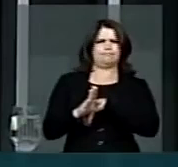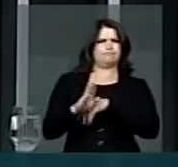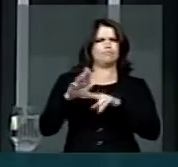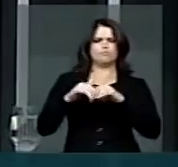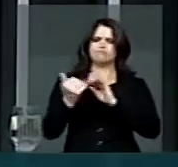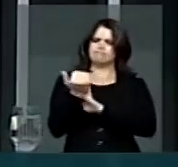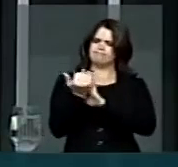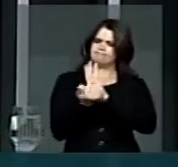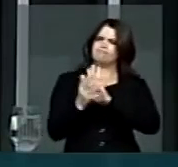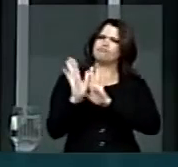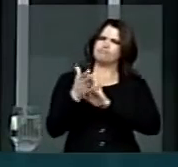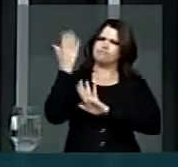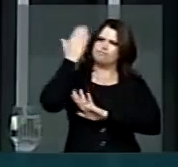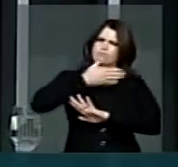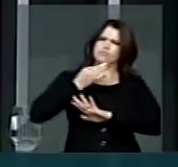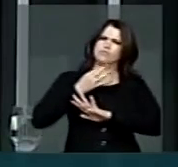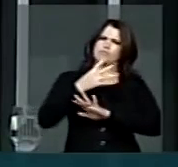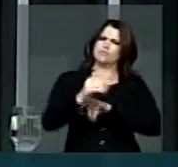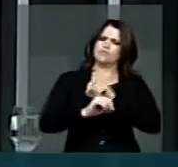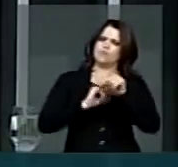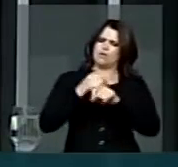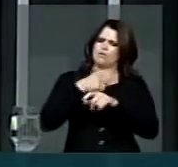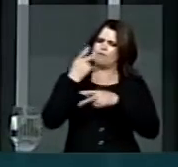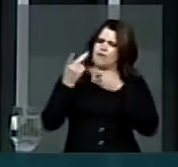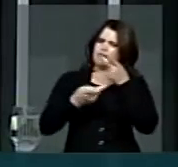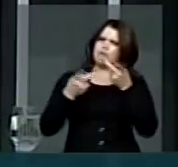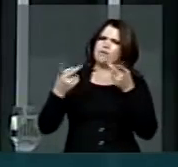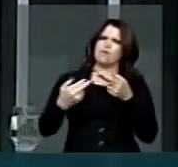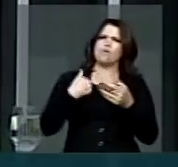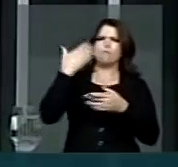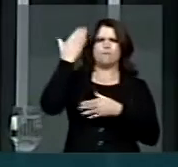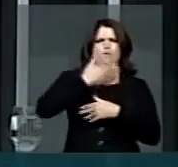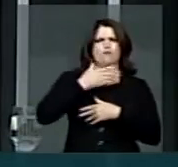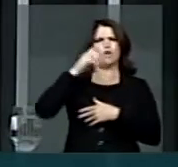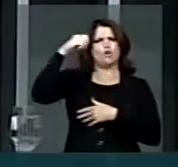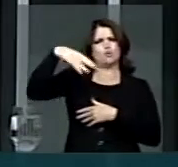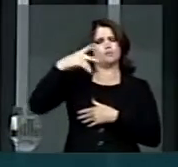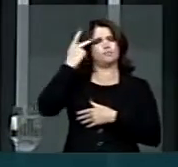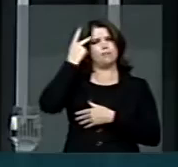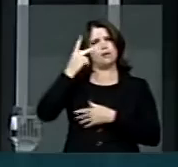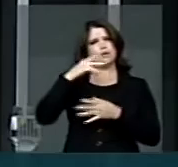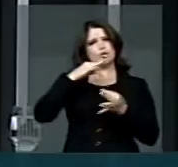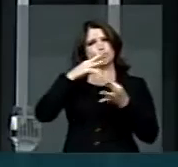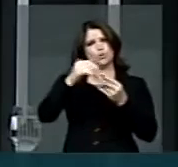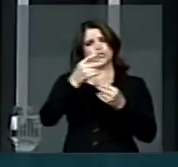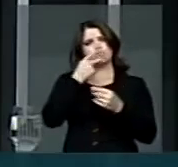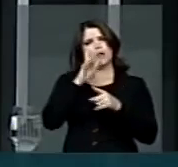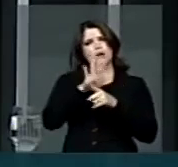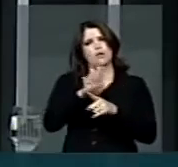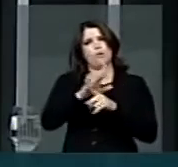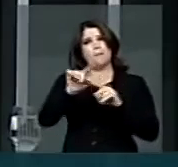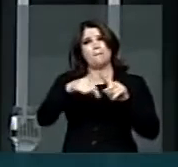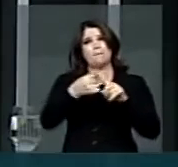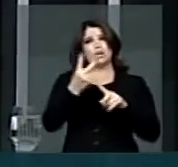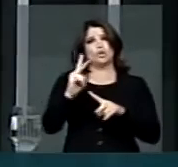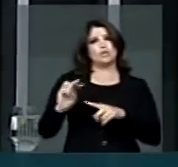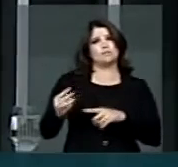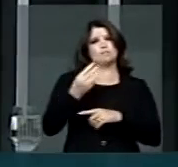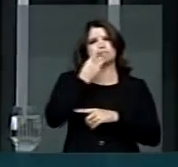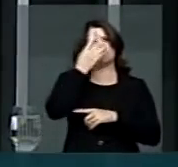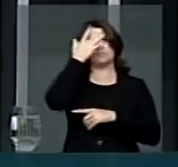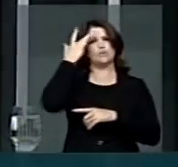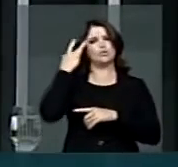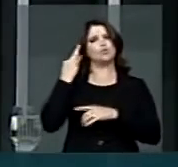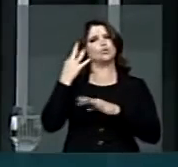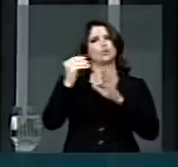aí os programas que comprovam o que estou dizendo. Luz para Todos beneficiou mais de 2 milhões de pessoas,